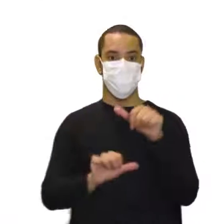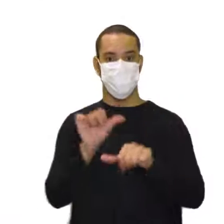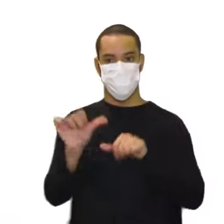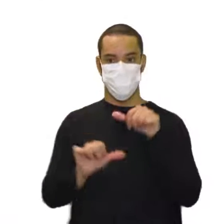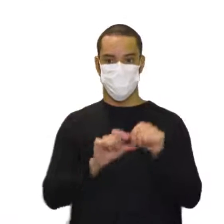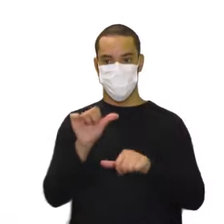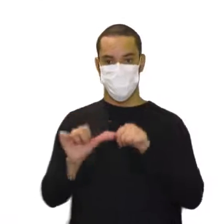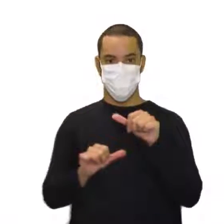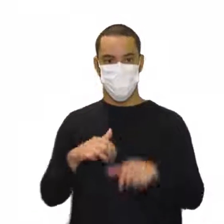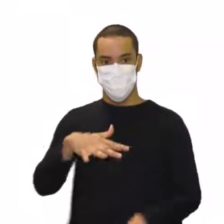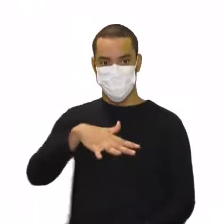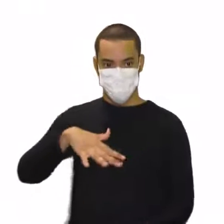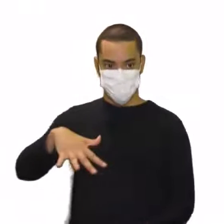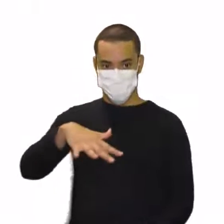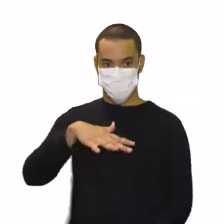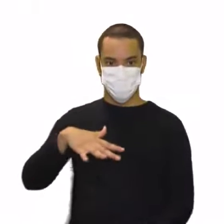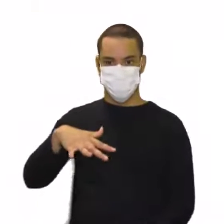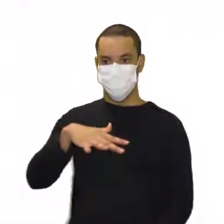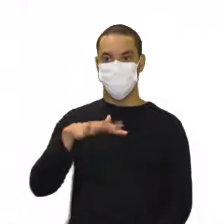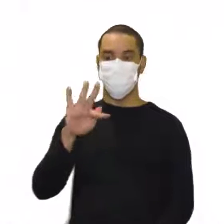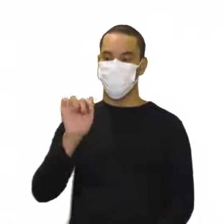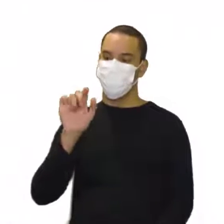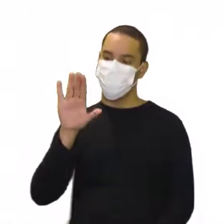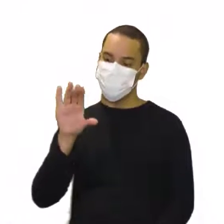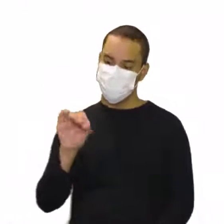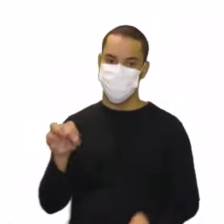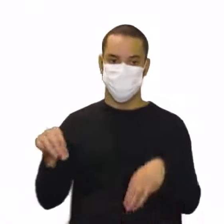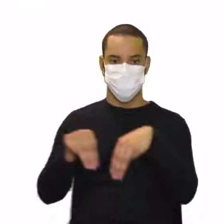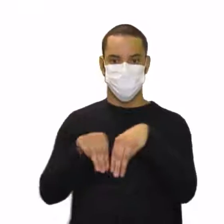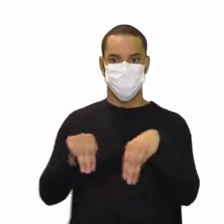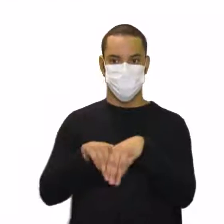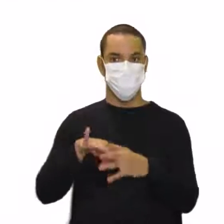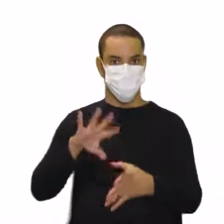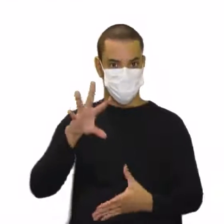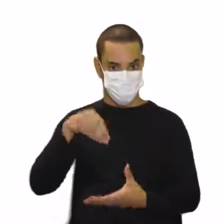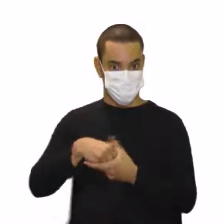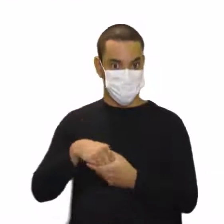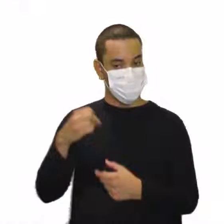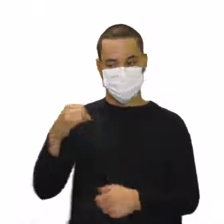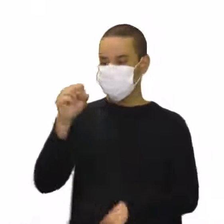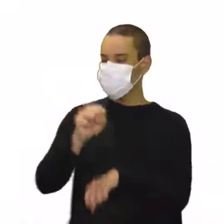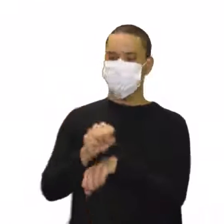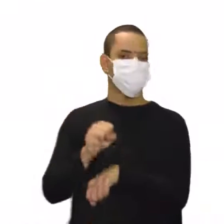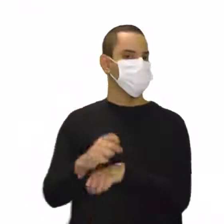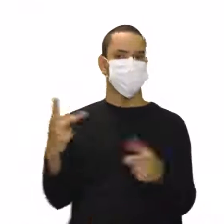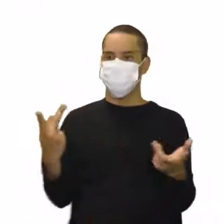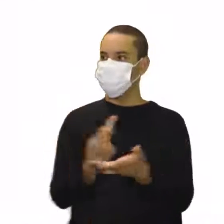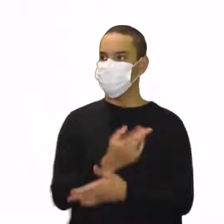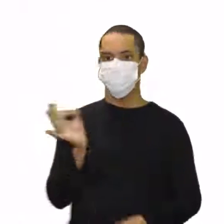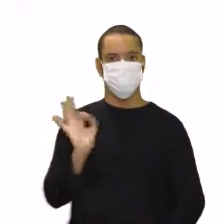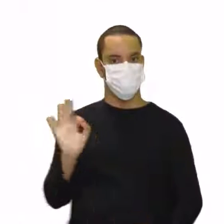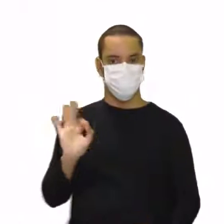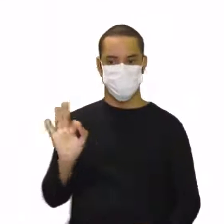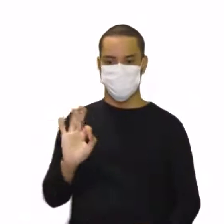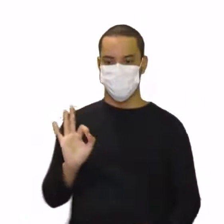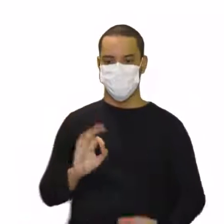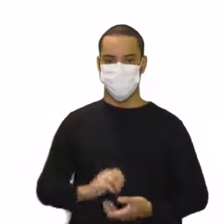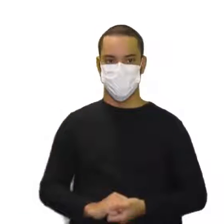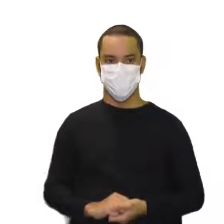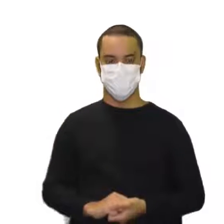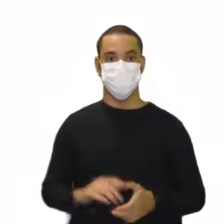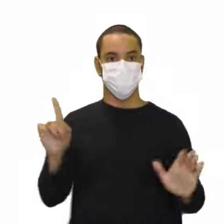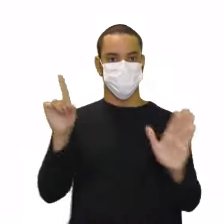o campo, o fluxo magnético nela. Se ela ficar parada, não vai acontecer nada.